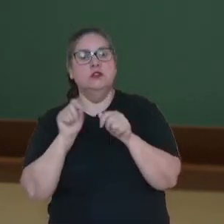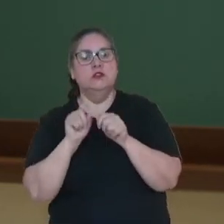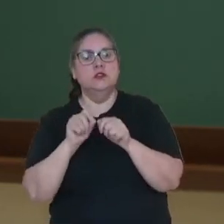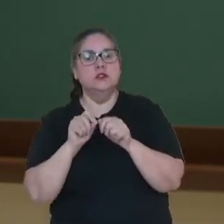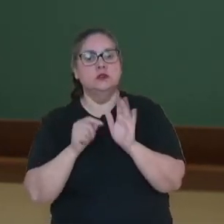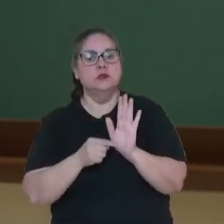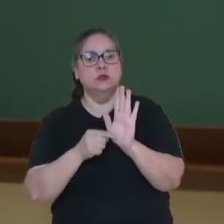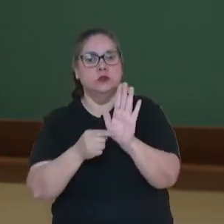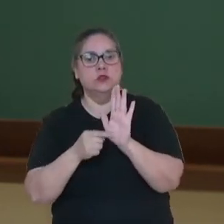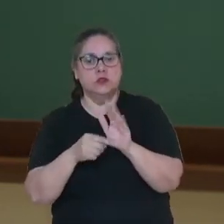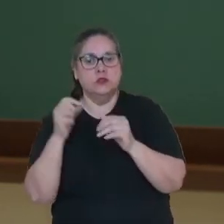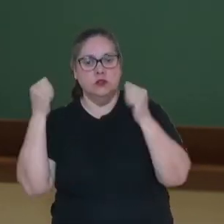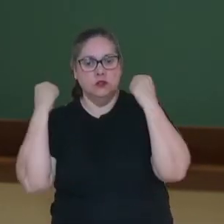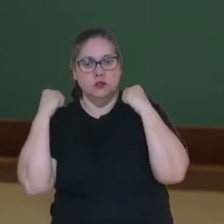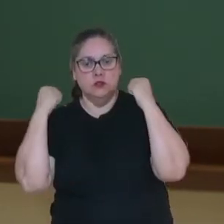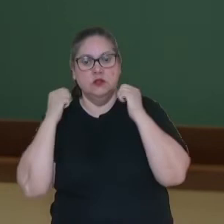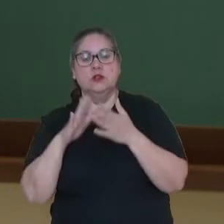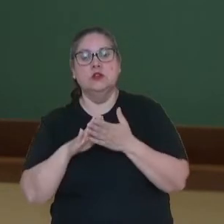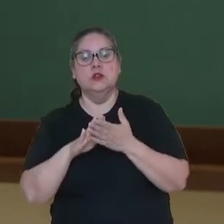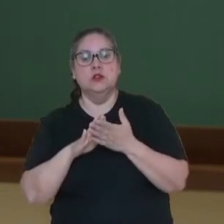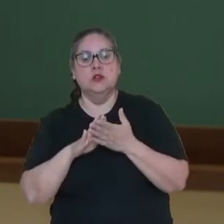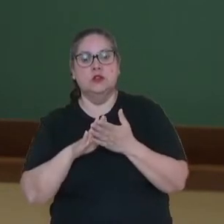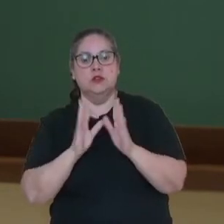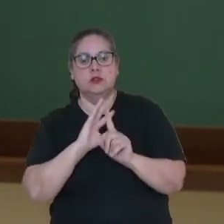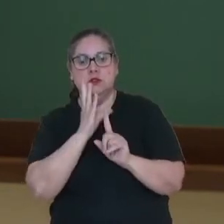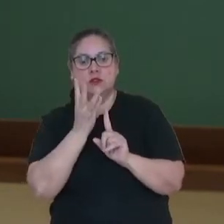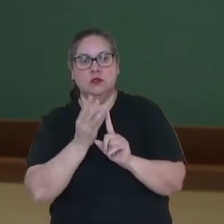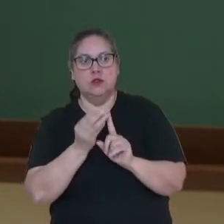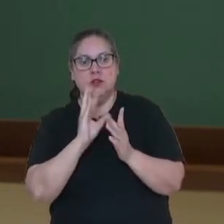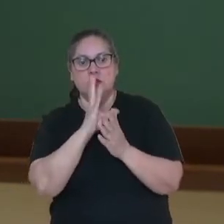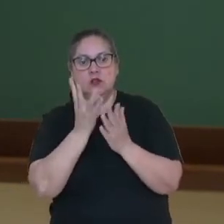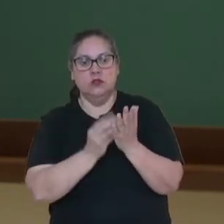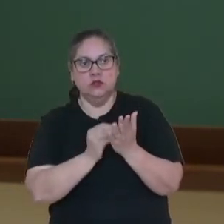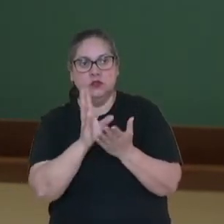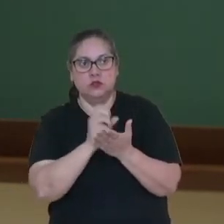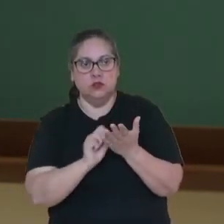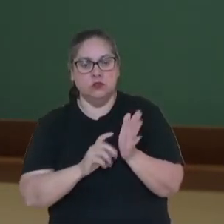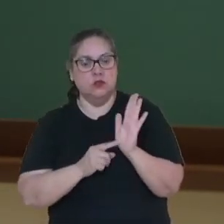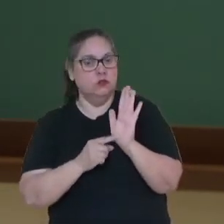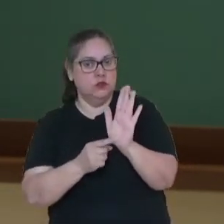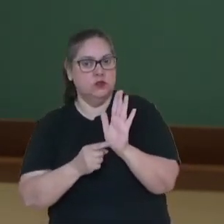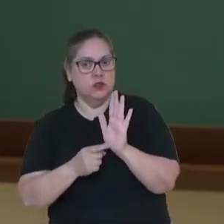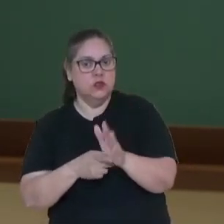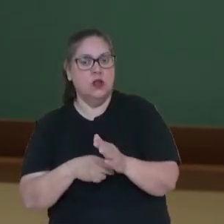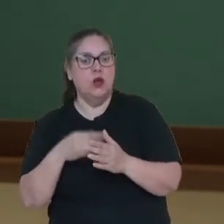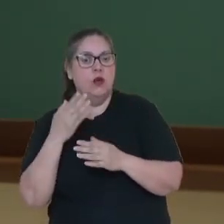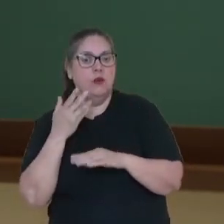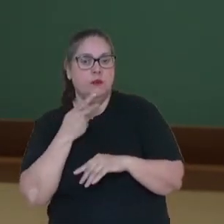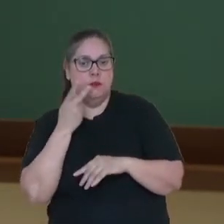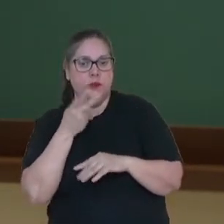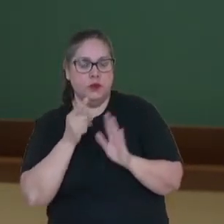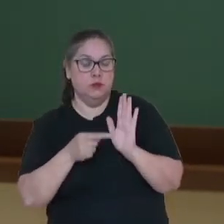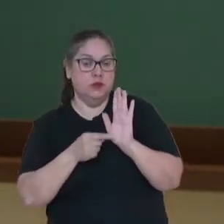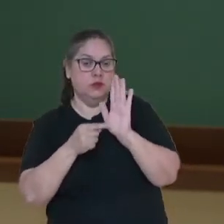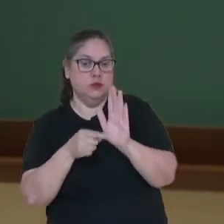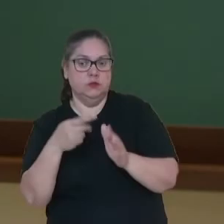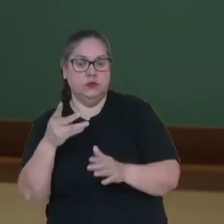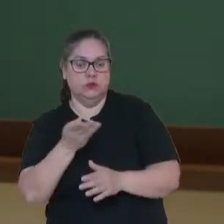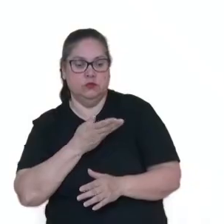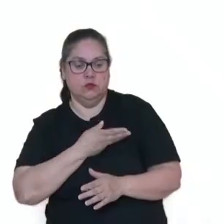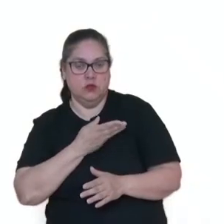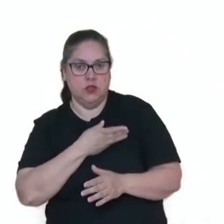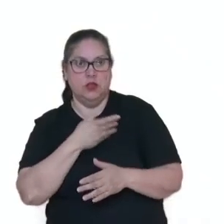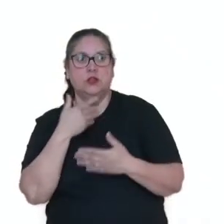uma apresentação de ginástica para esta atividade. Vai apresentar, a proposta é que você apresente para os seus